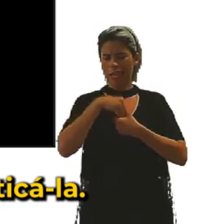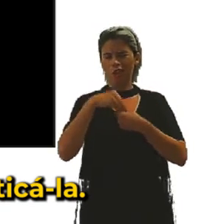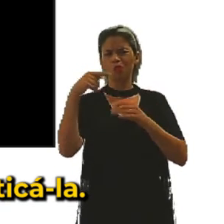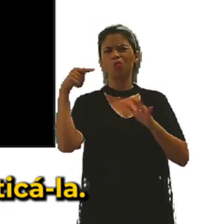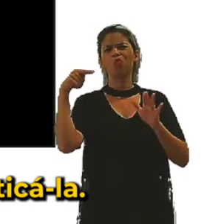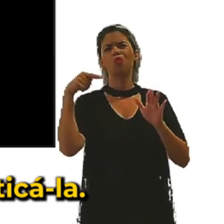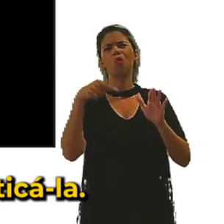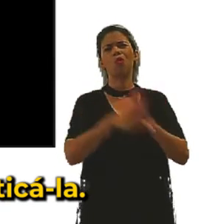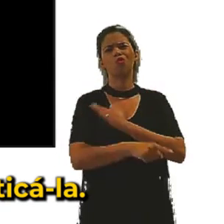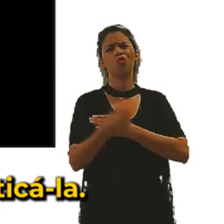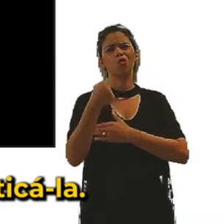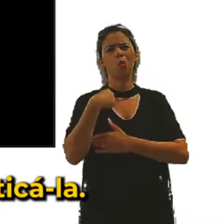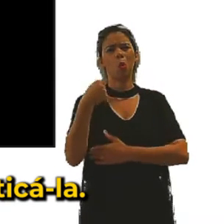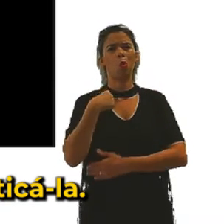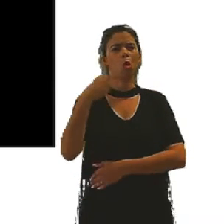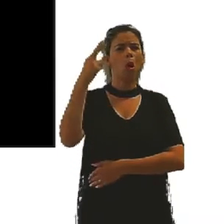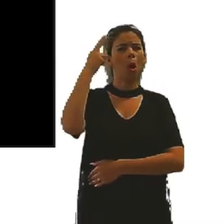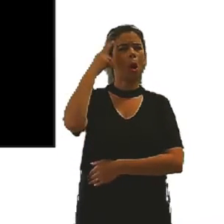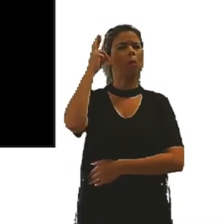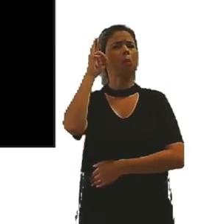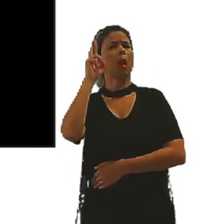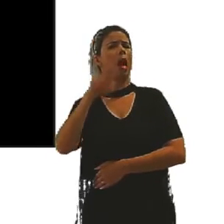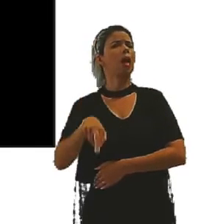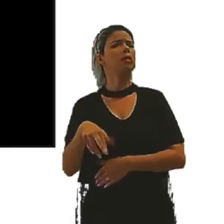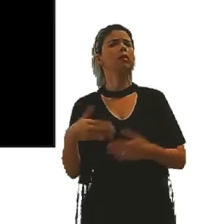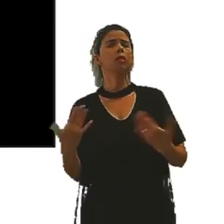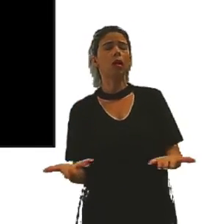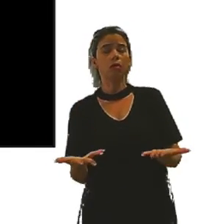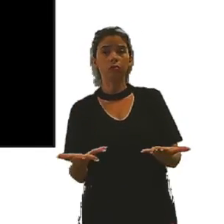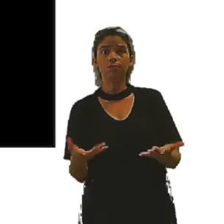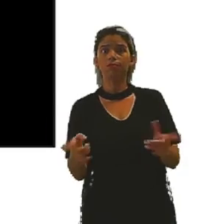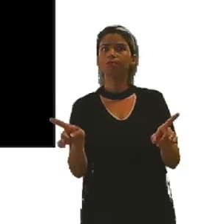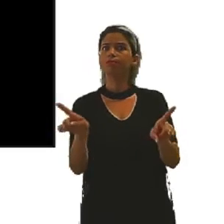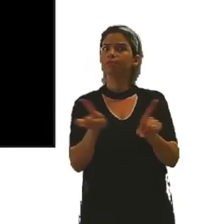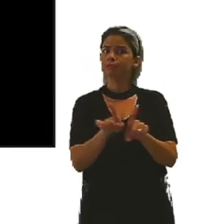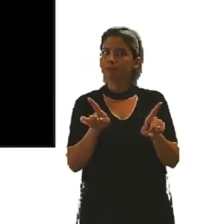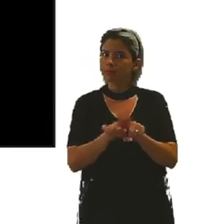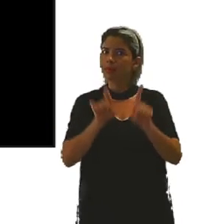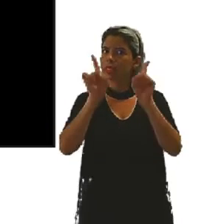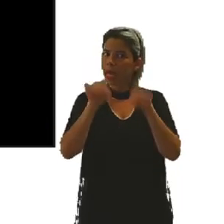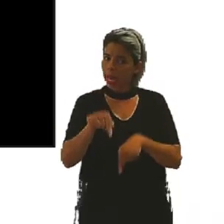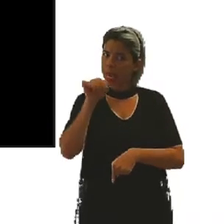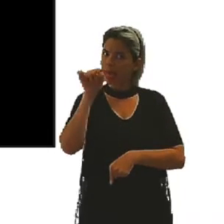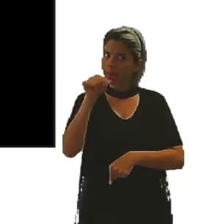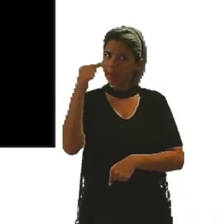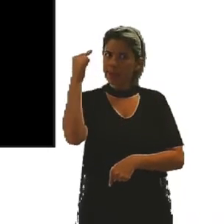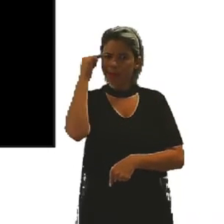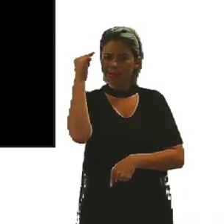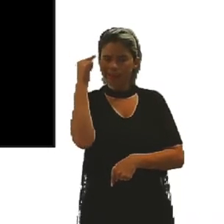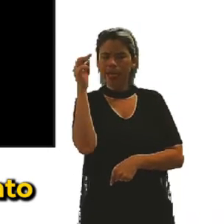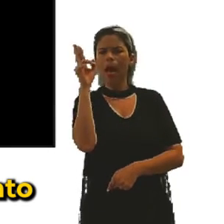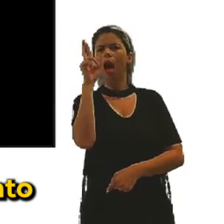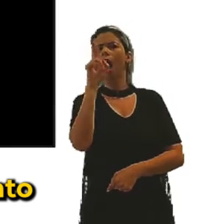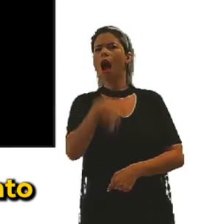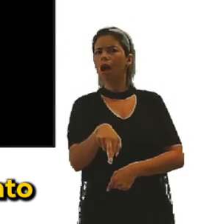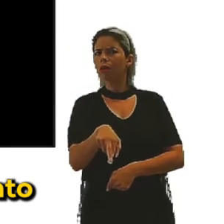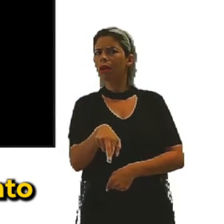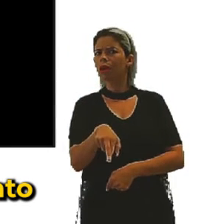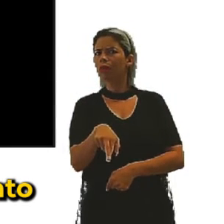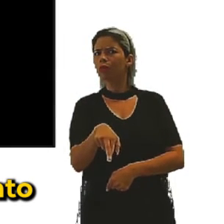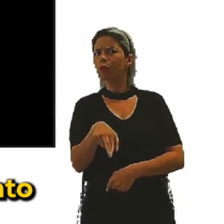que se emprega para praticá-la, é também nessa racionalidade